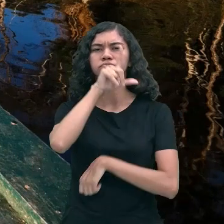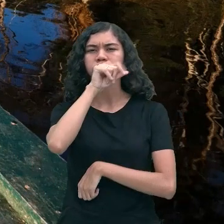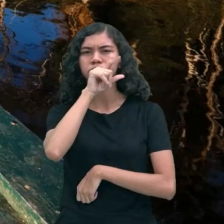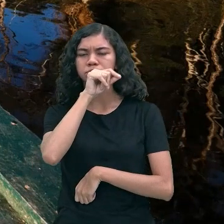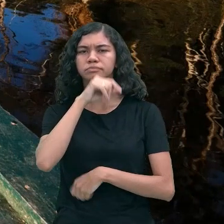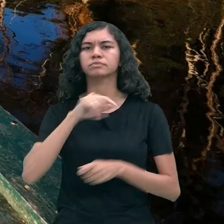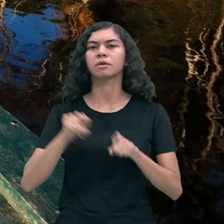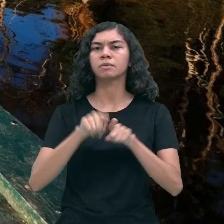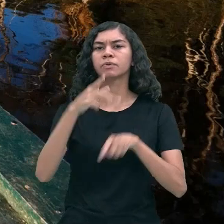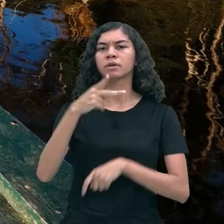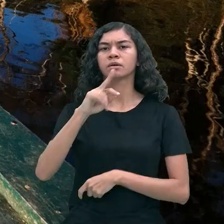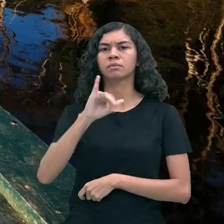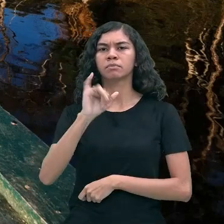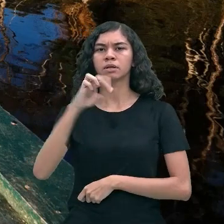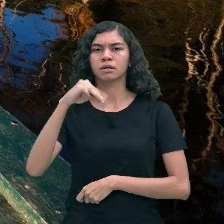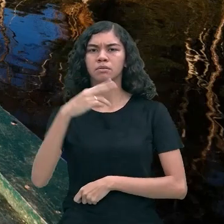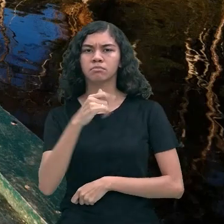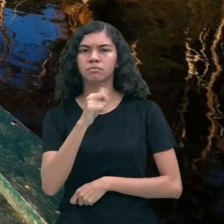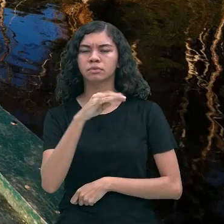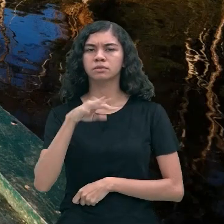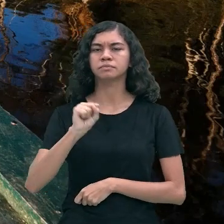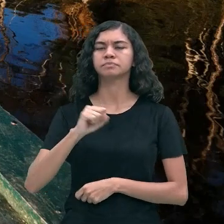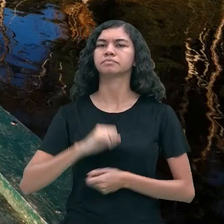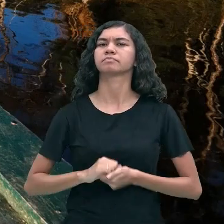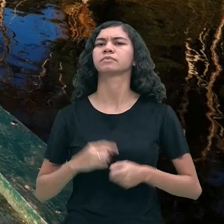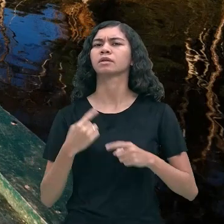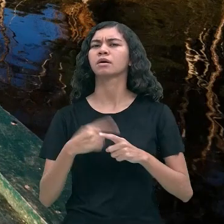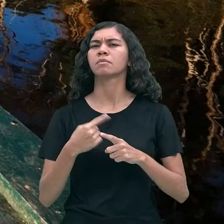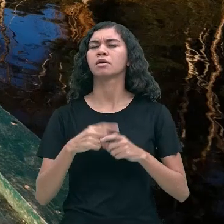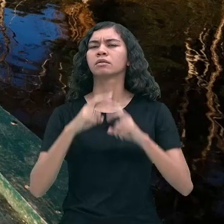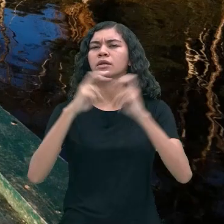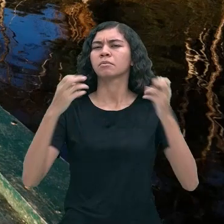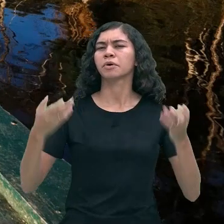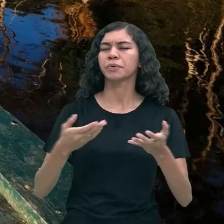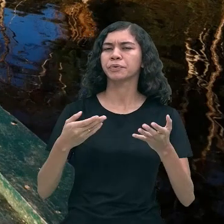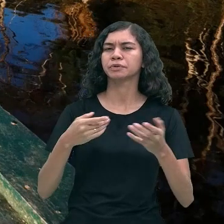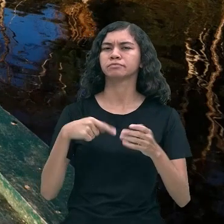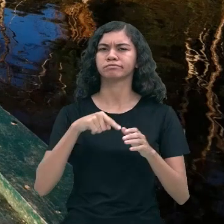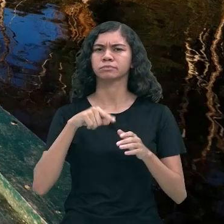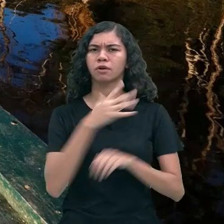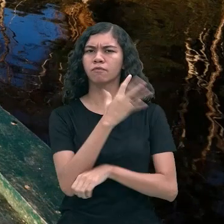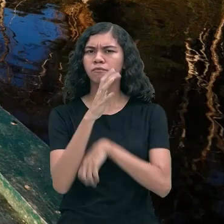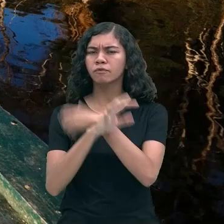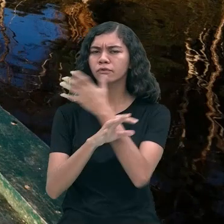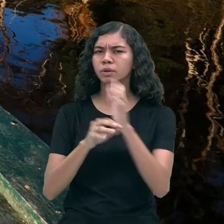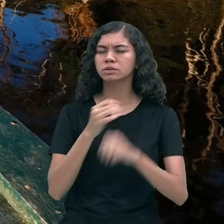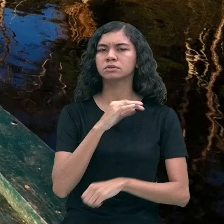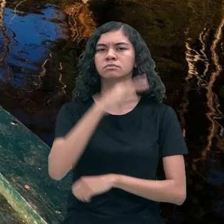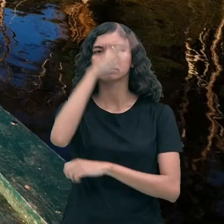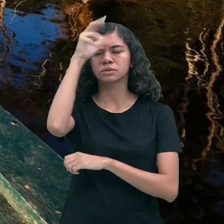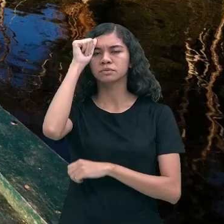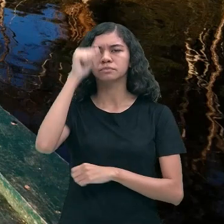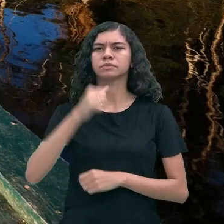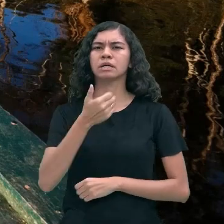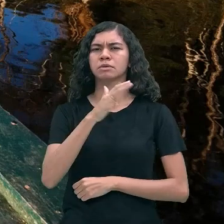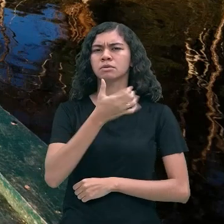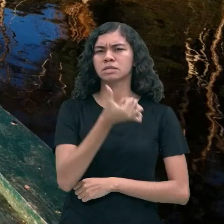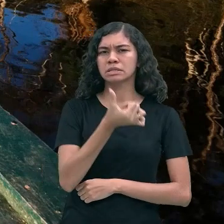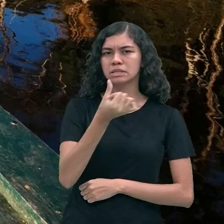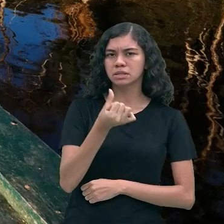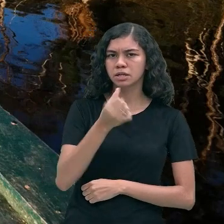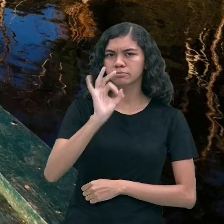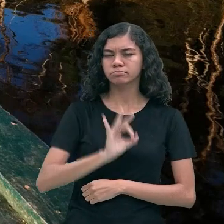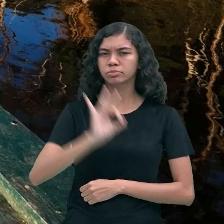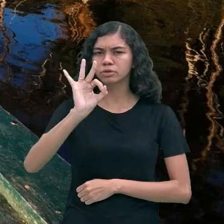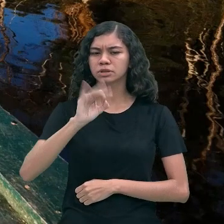O que mais que a gente pode falar sobre a floresta amazônica? Que cerca de 16% de todo esse território também